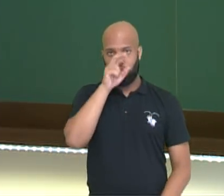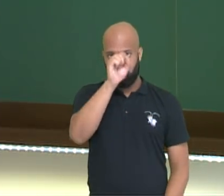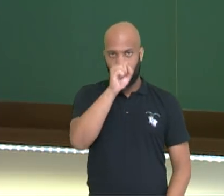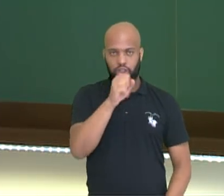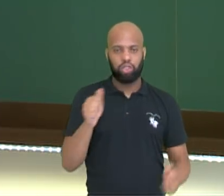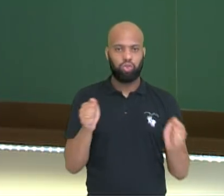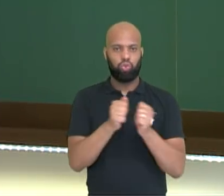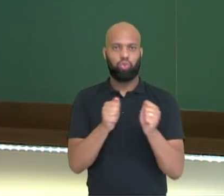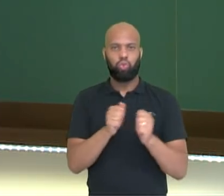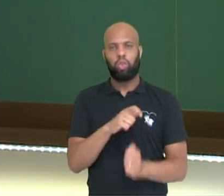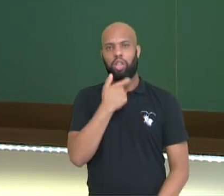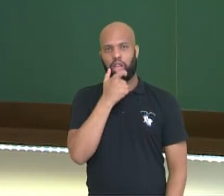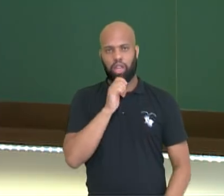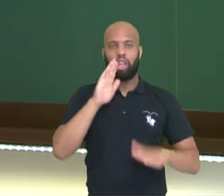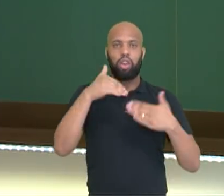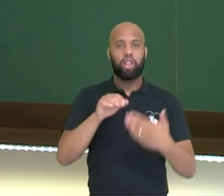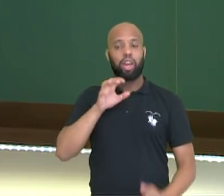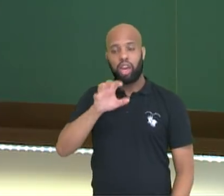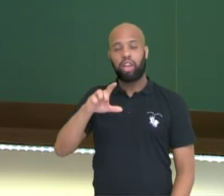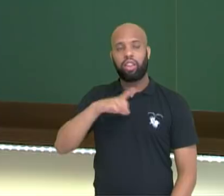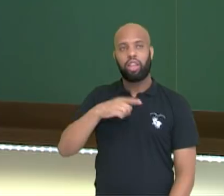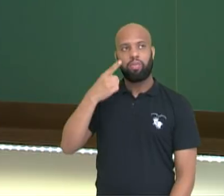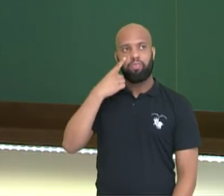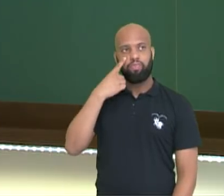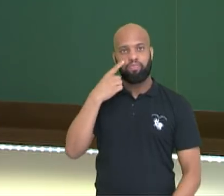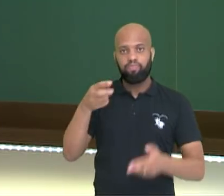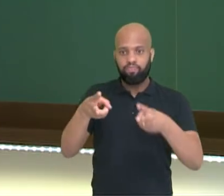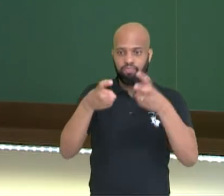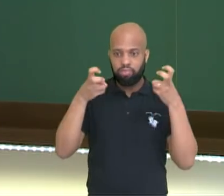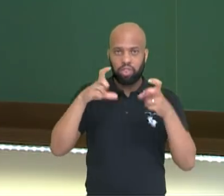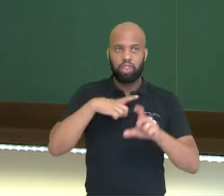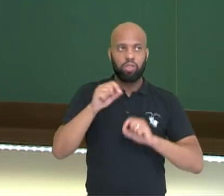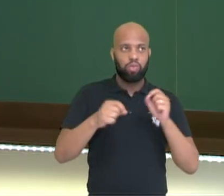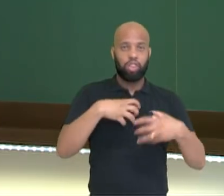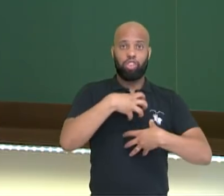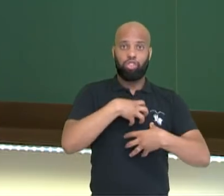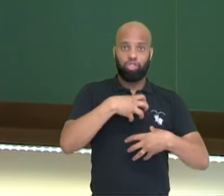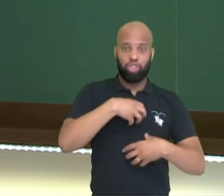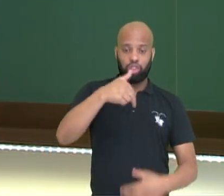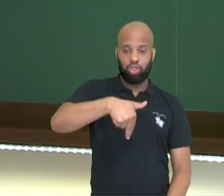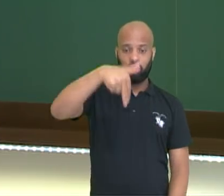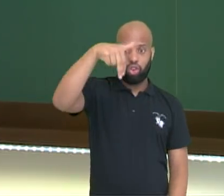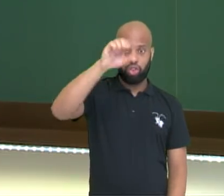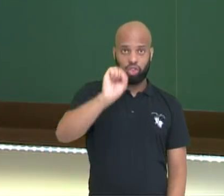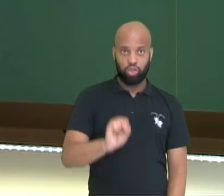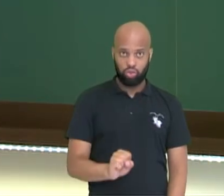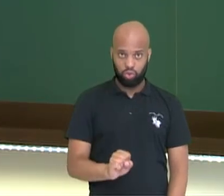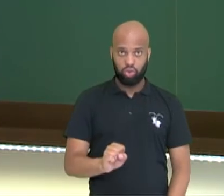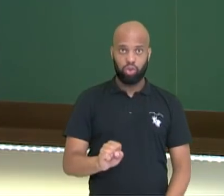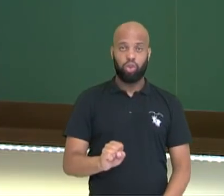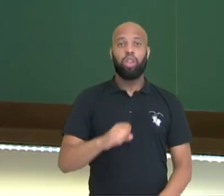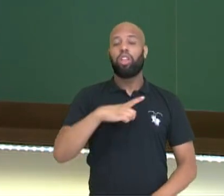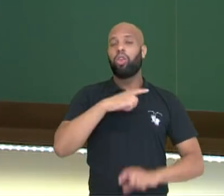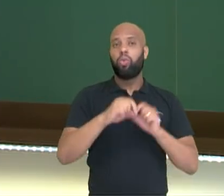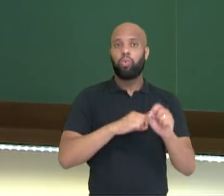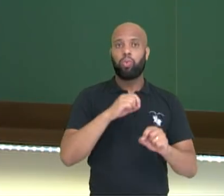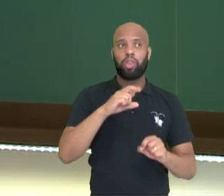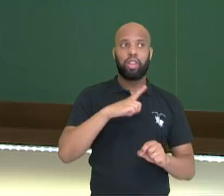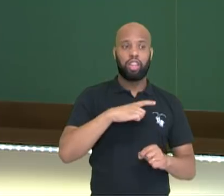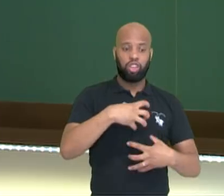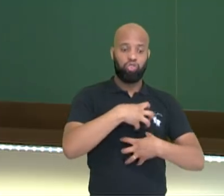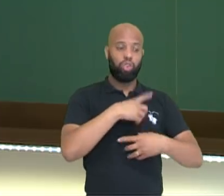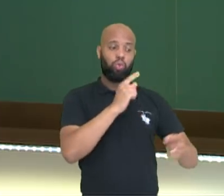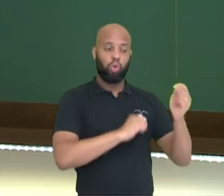Unido. Então é esse o ponto que você tem que observar, que essa regionalização norte e sul leva em consideração